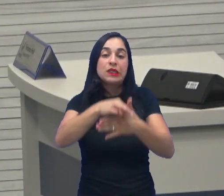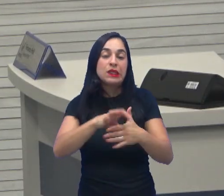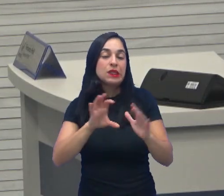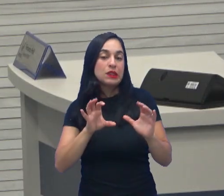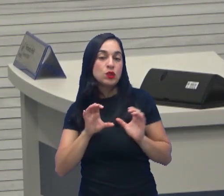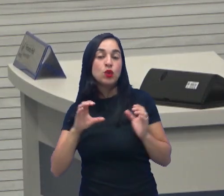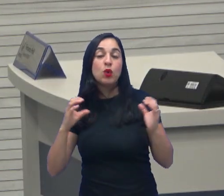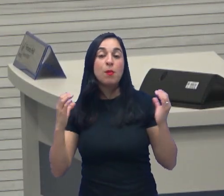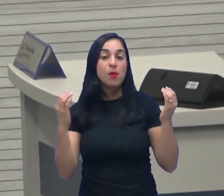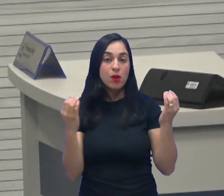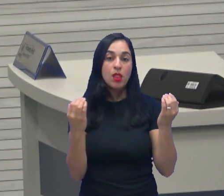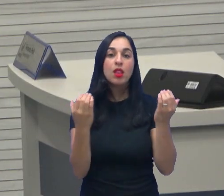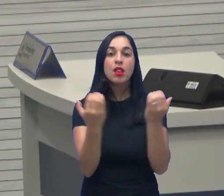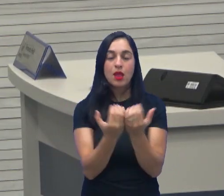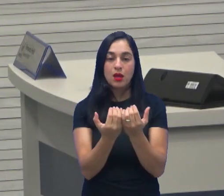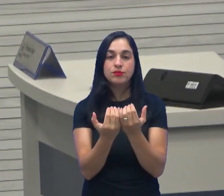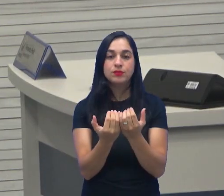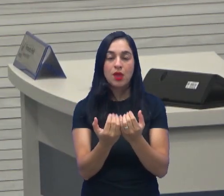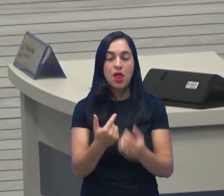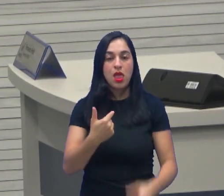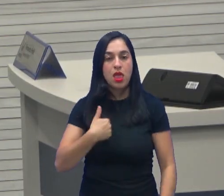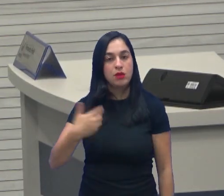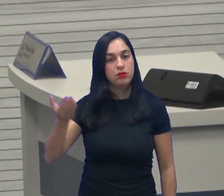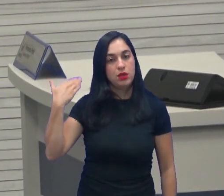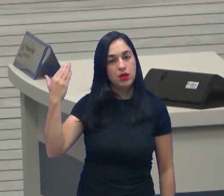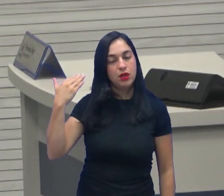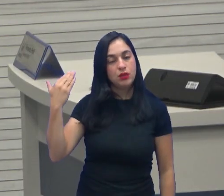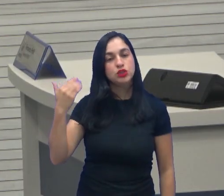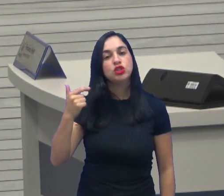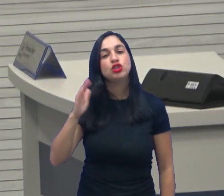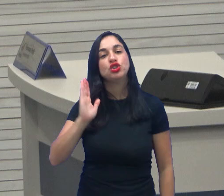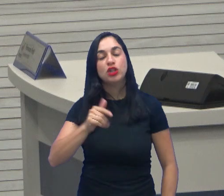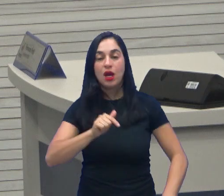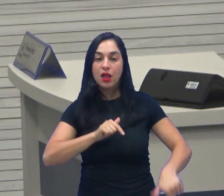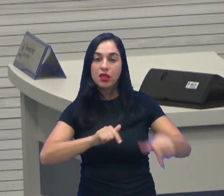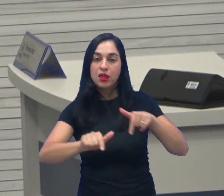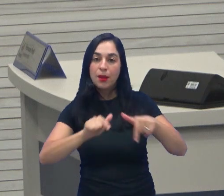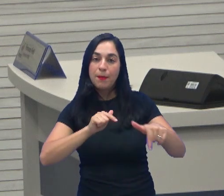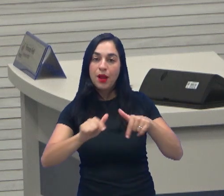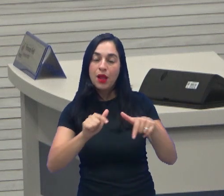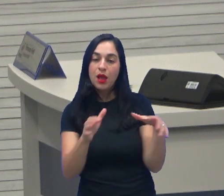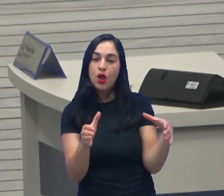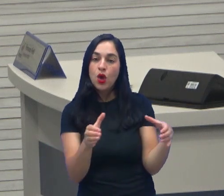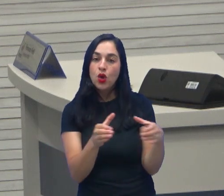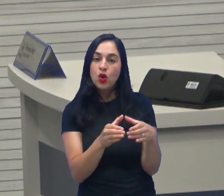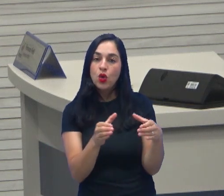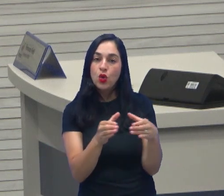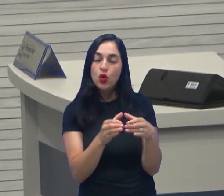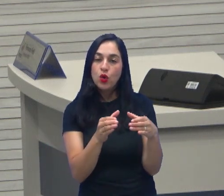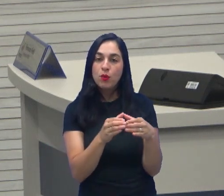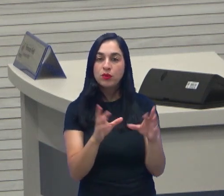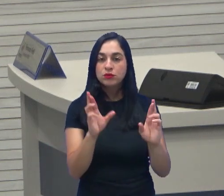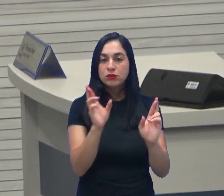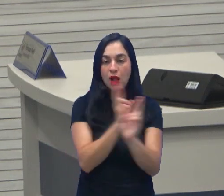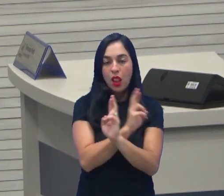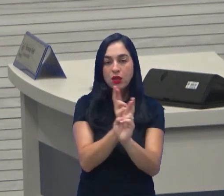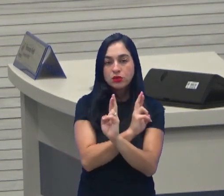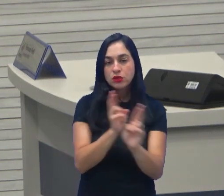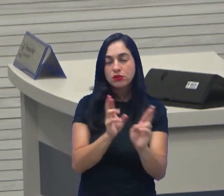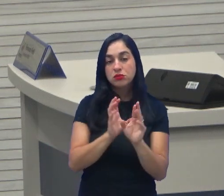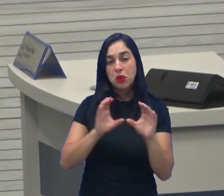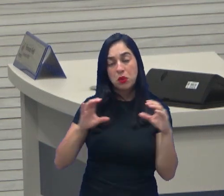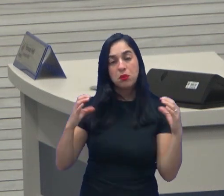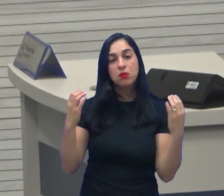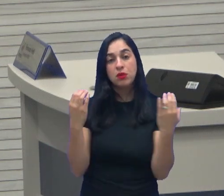no governos passados aí, já trabalhei no Departamento de Relações Comunitárias da nossa cidade e vi,